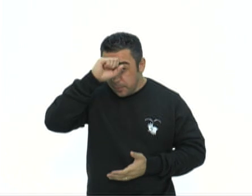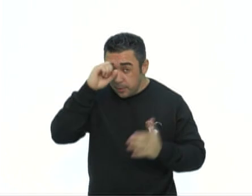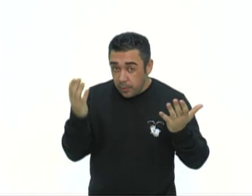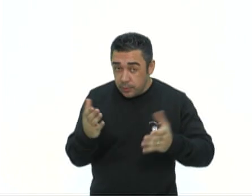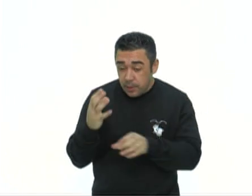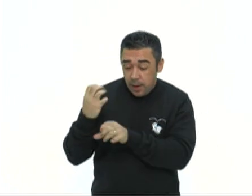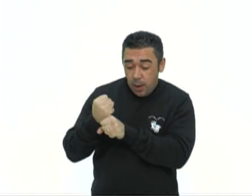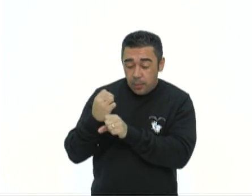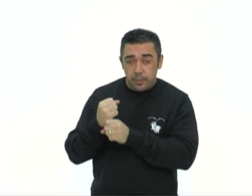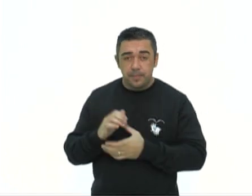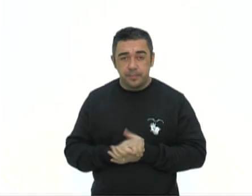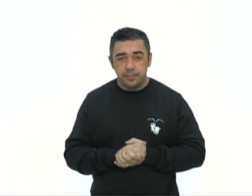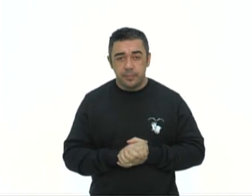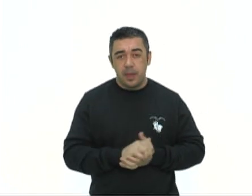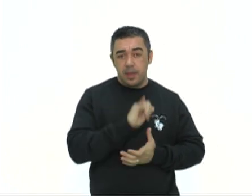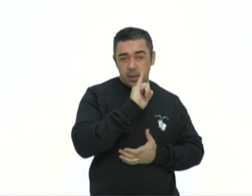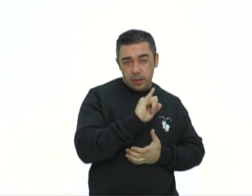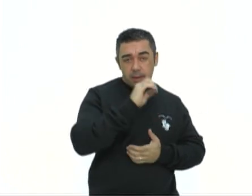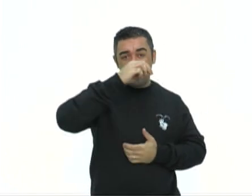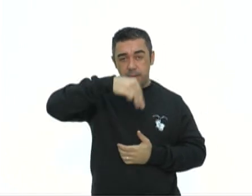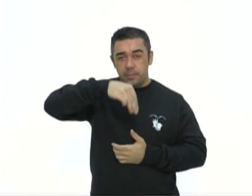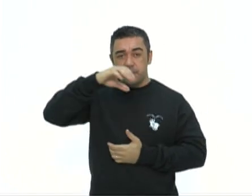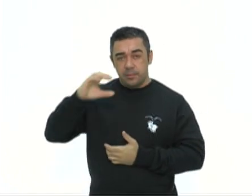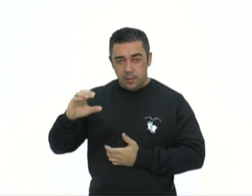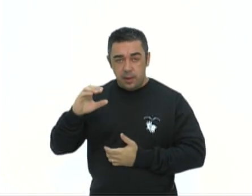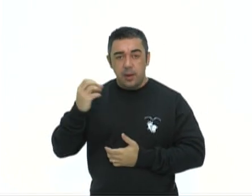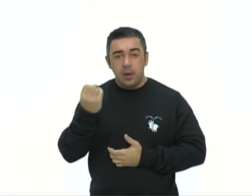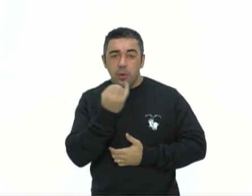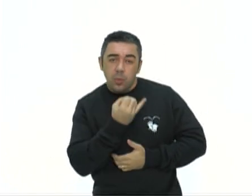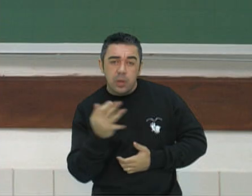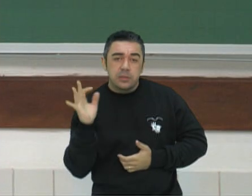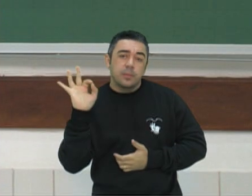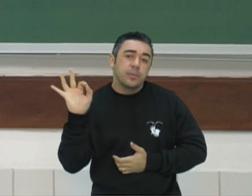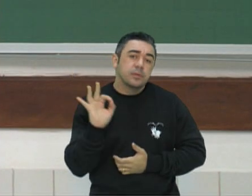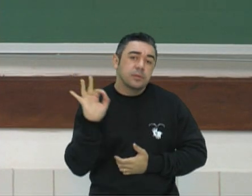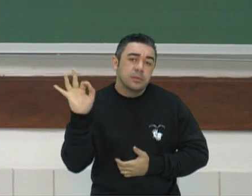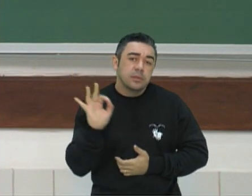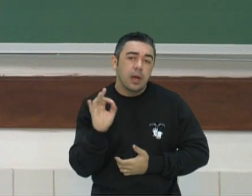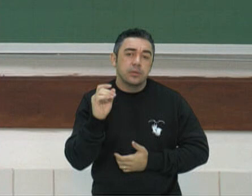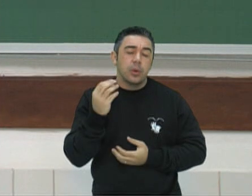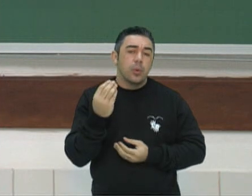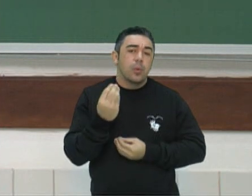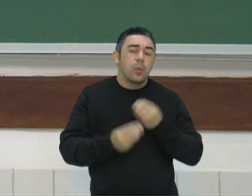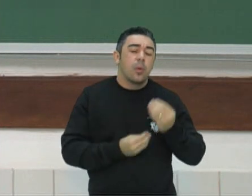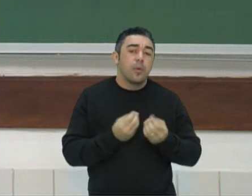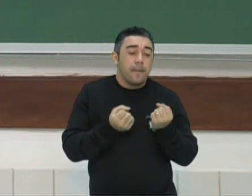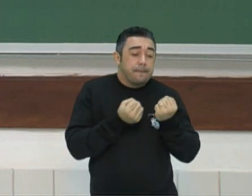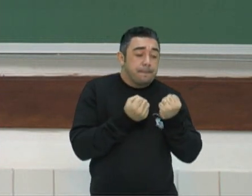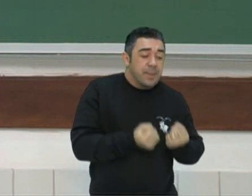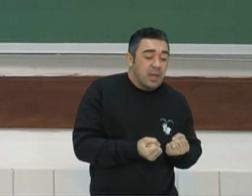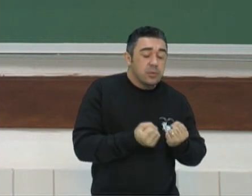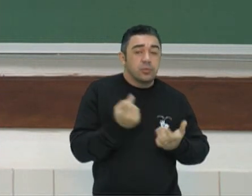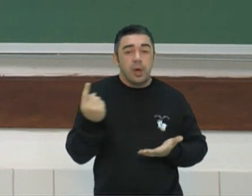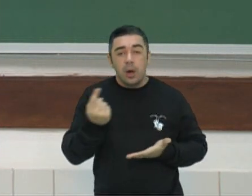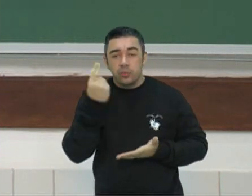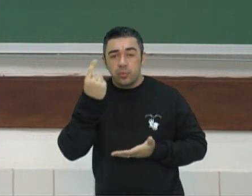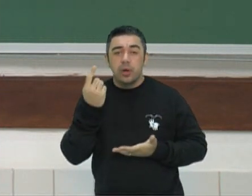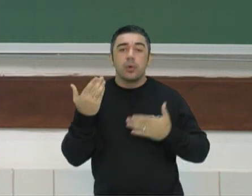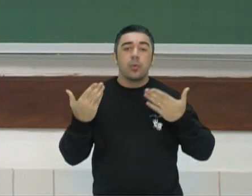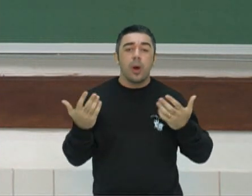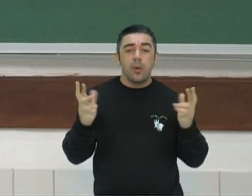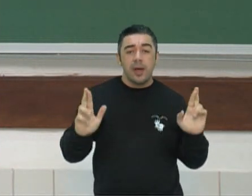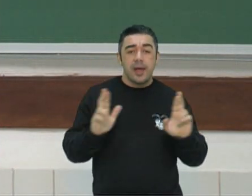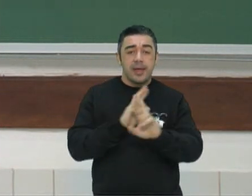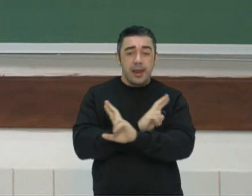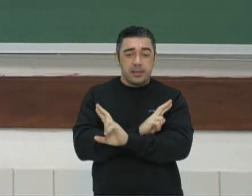que é o chamado de índice de massa corporal, que é a relação que a pessoa, entre o peso e a altura da pessoa, as